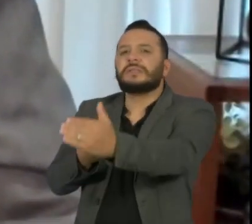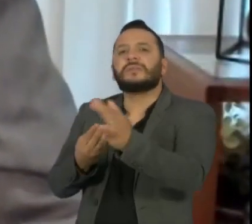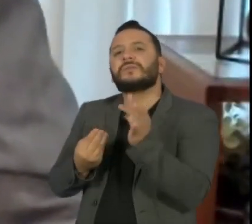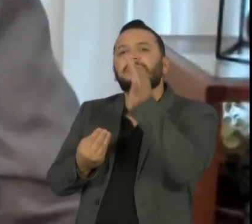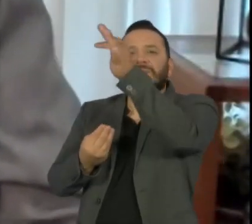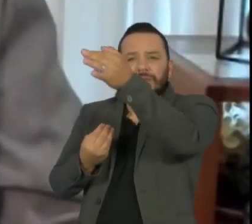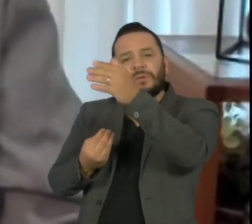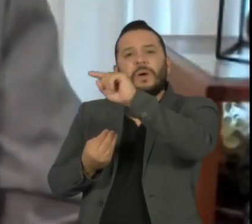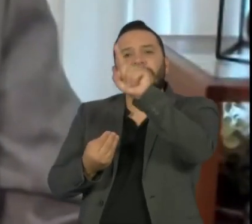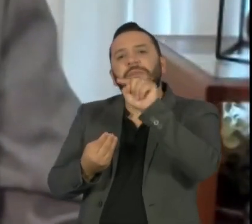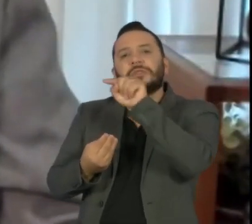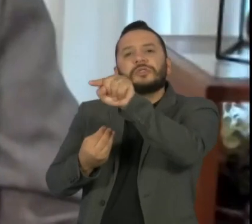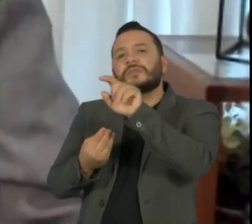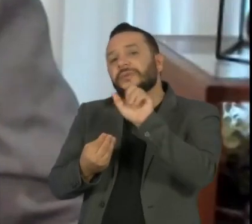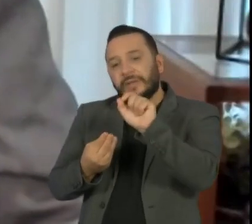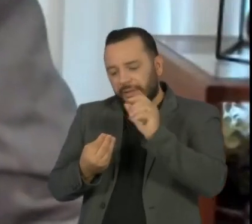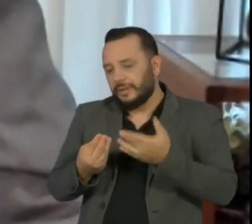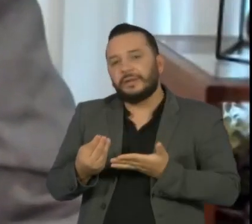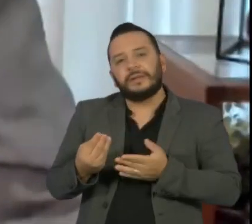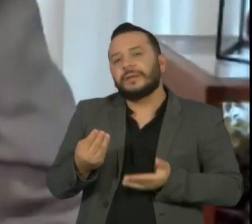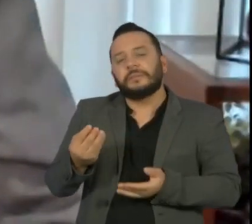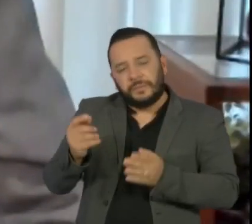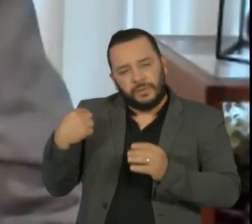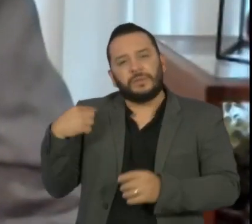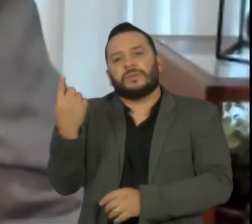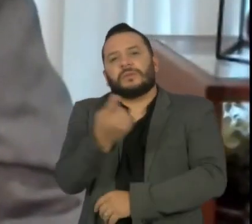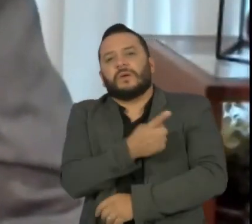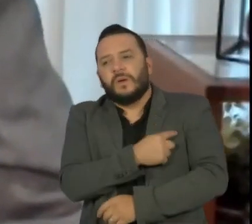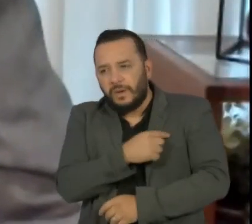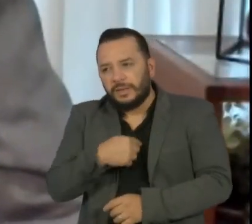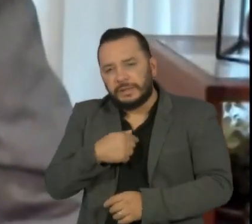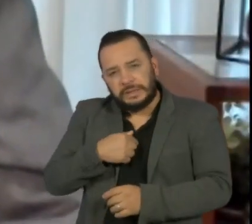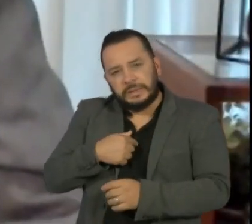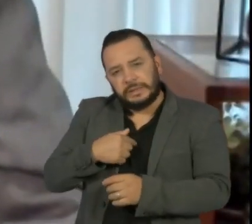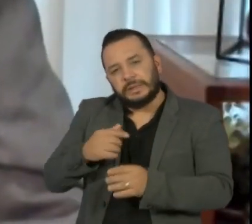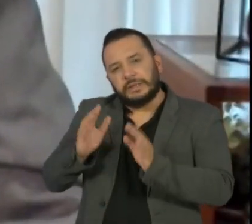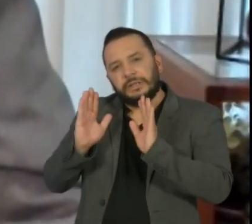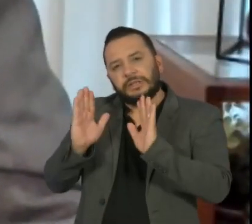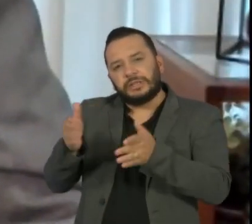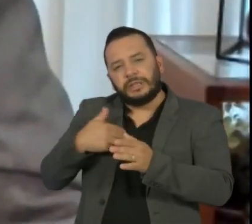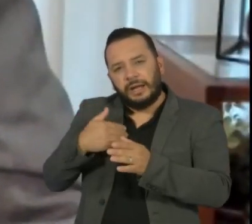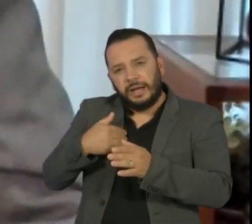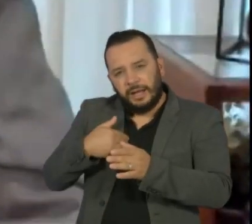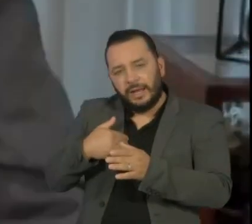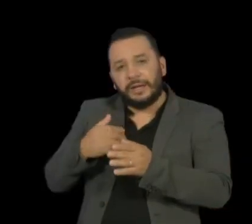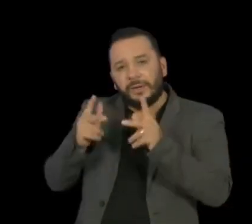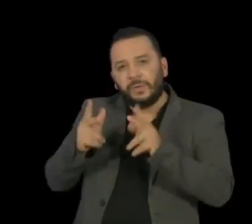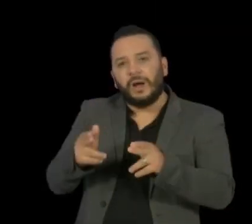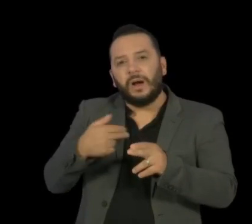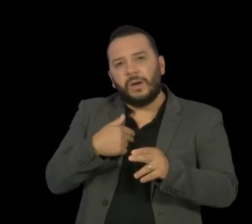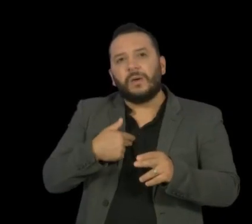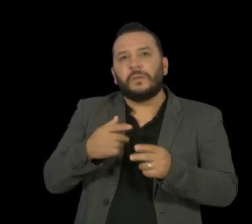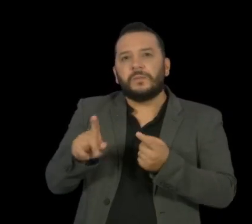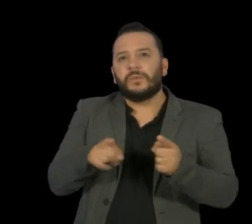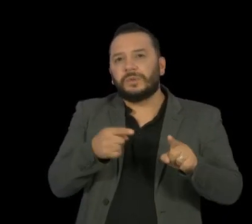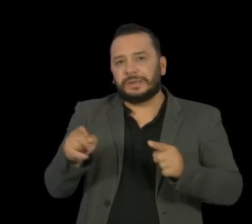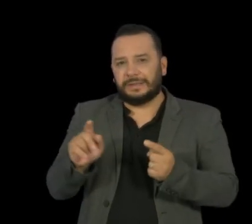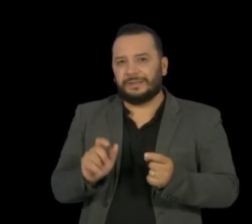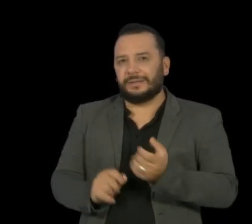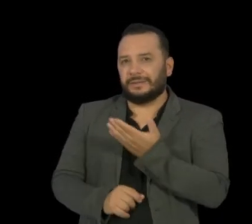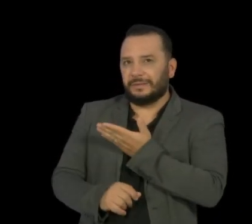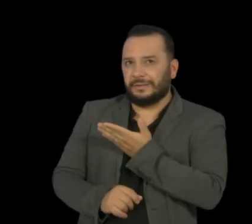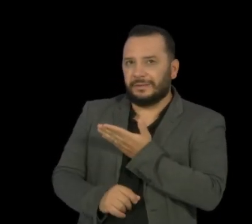daquela inspiração, mas buscando ir um pouco adiante do que a belíssima canção traduz. O título é